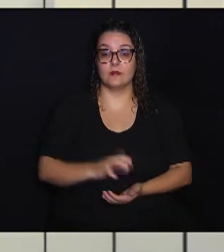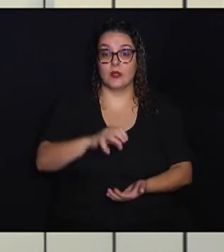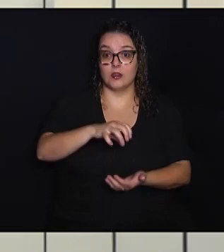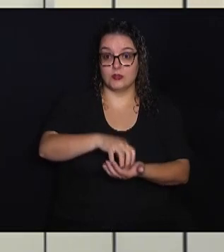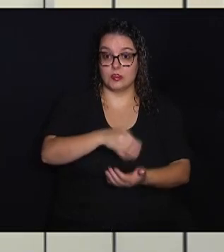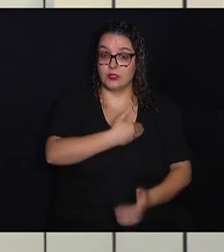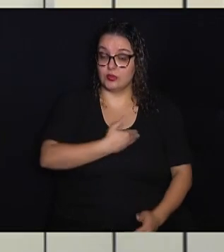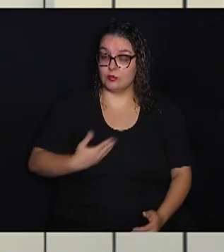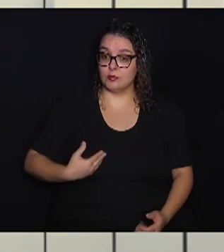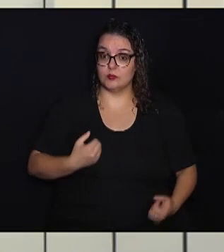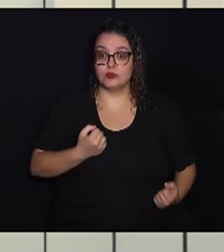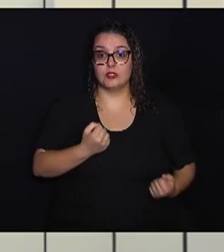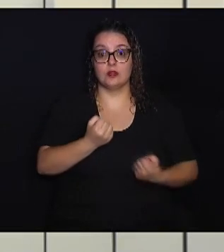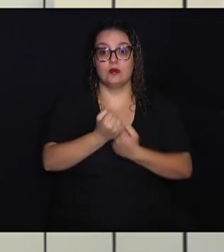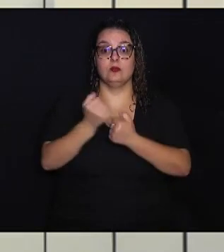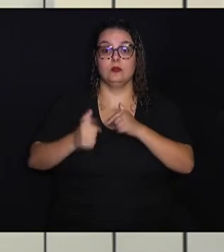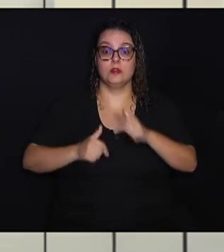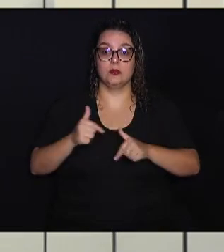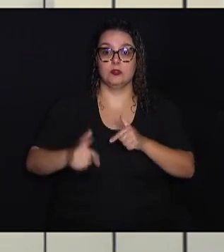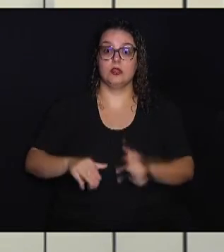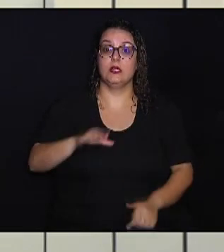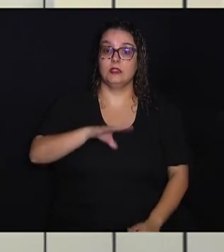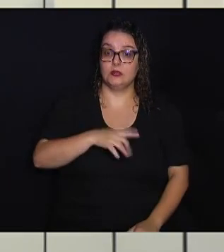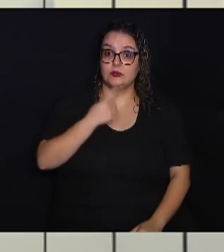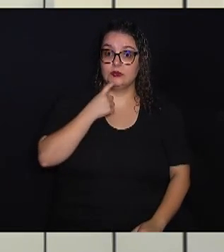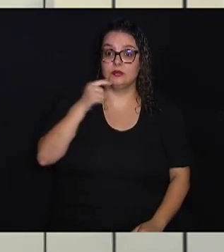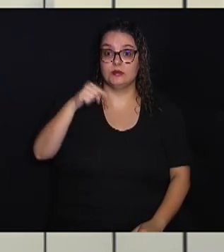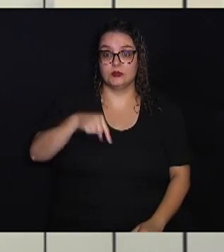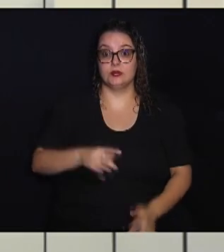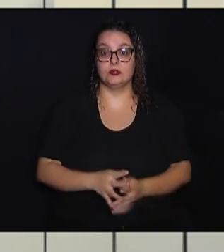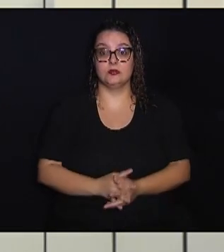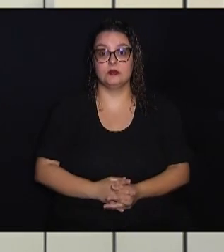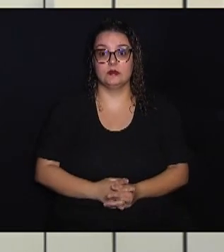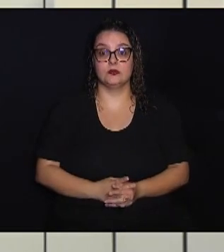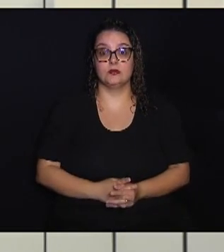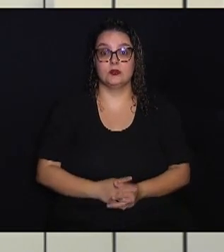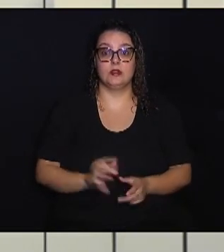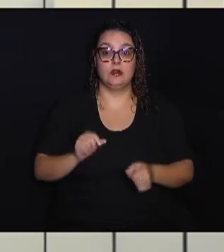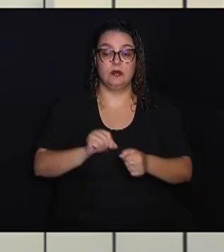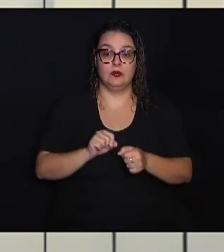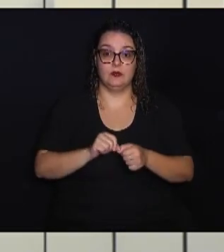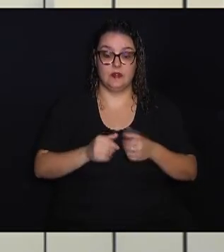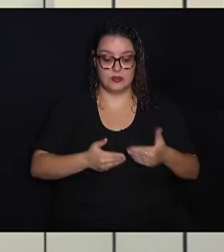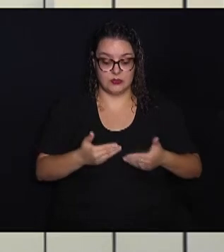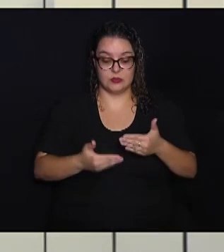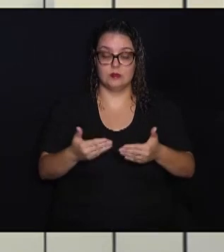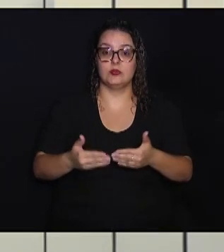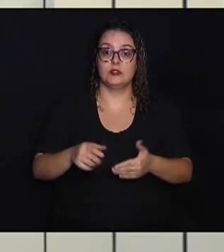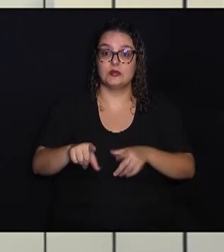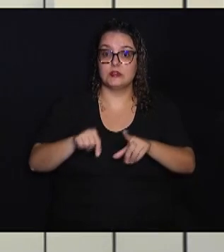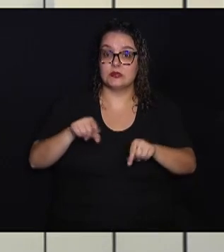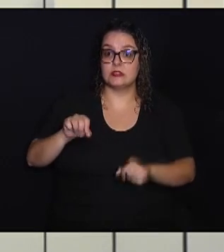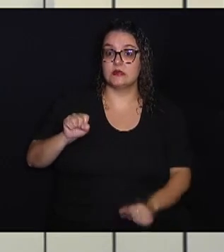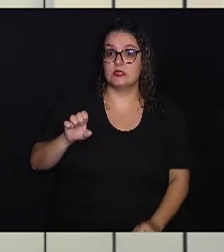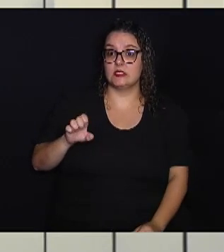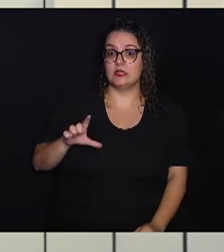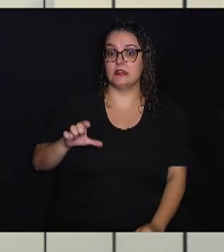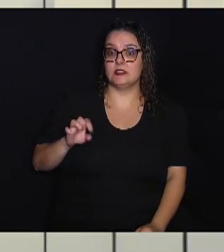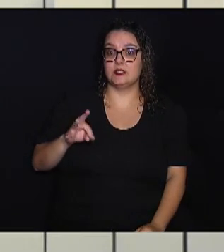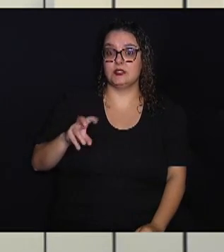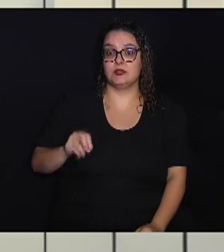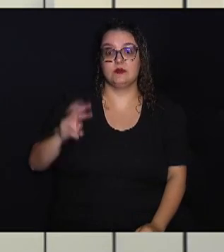De apoio ao trabalhador em Campinas, realiza um processo seletivo nesta terça-feira,